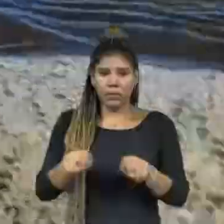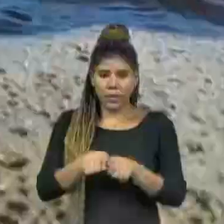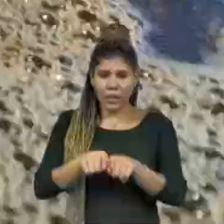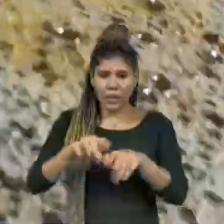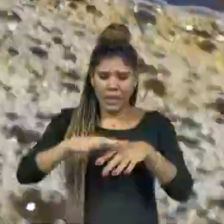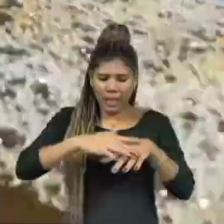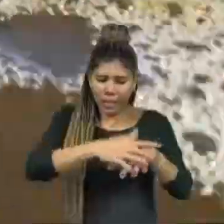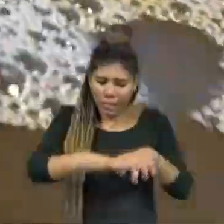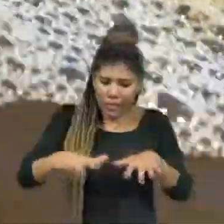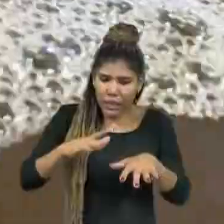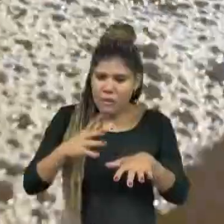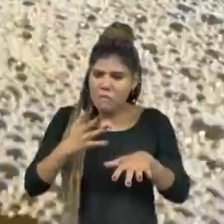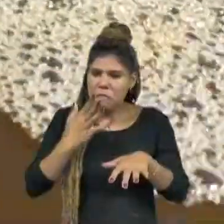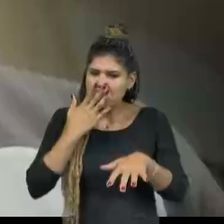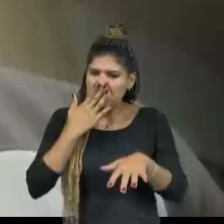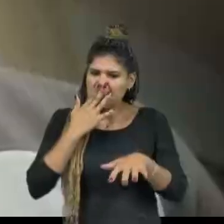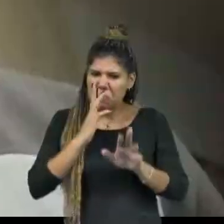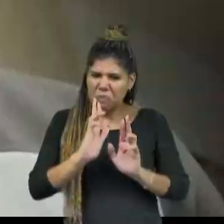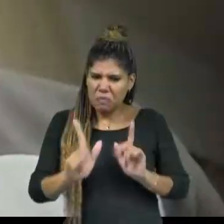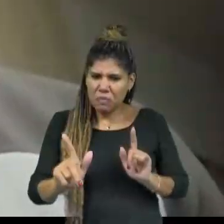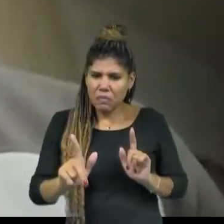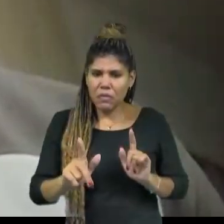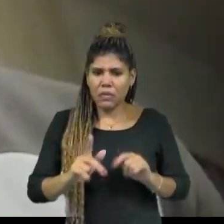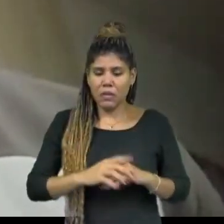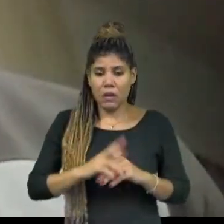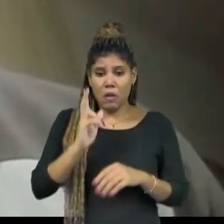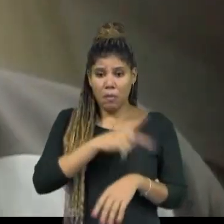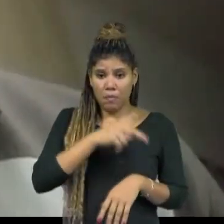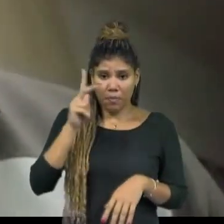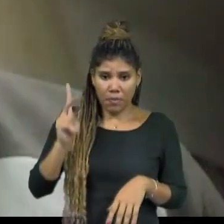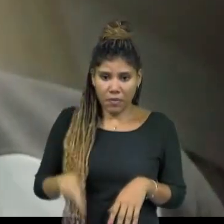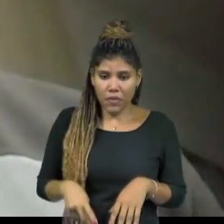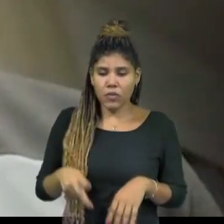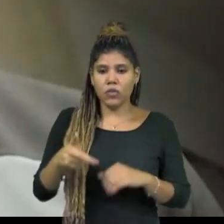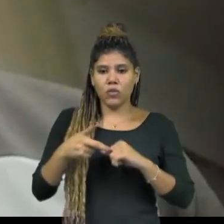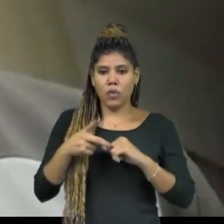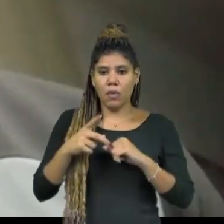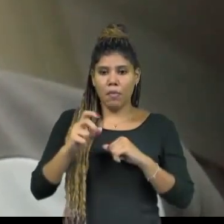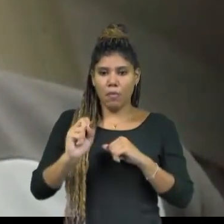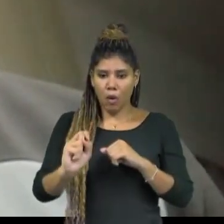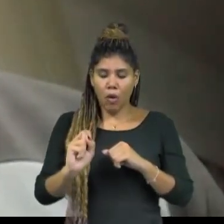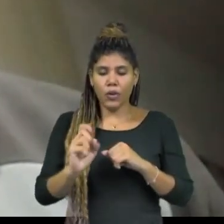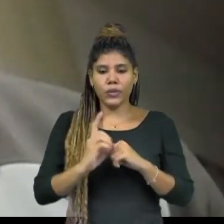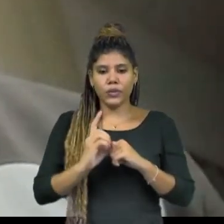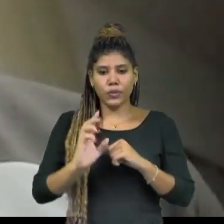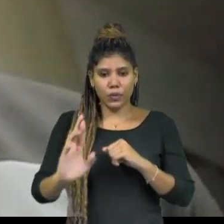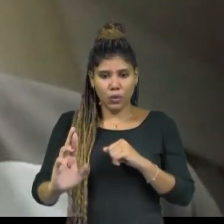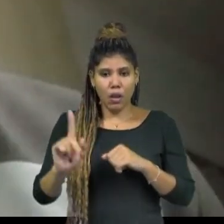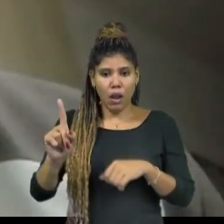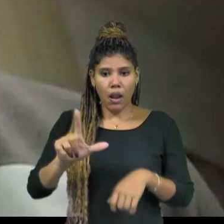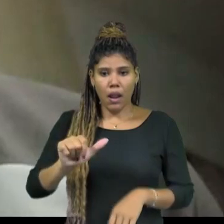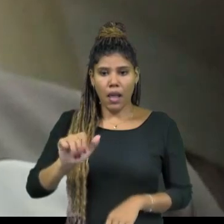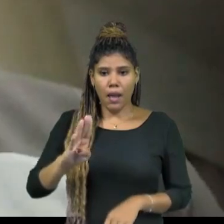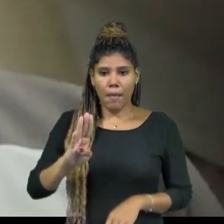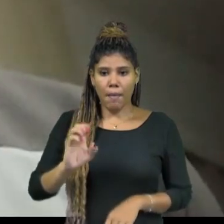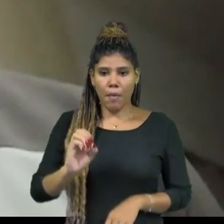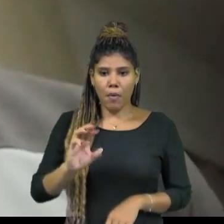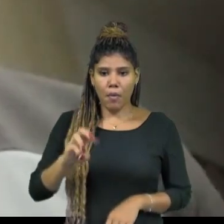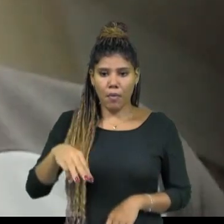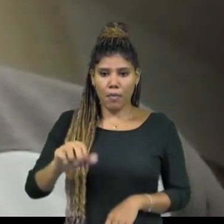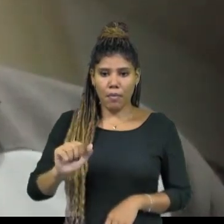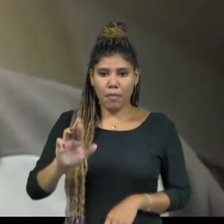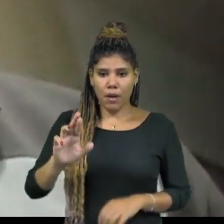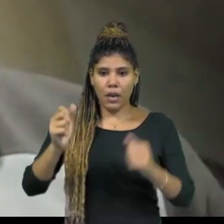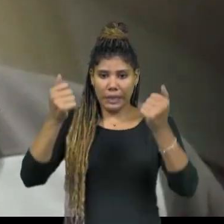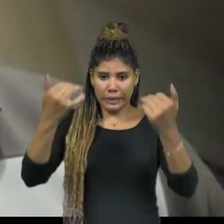da praia chamaram a atenção. O professor pós-doutor em Geociências do Labomar, Marcelo Soares, explica esse